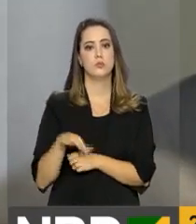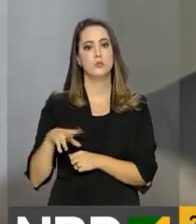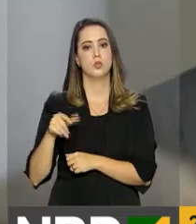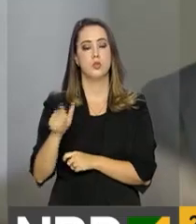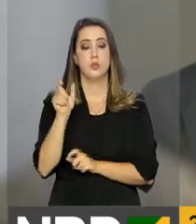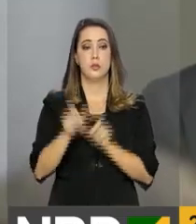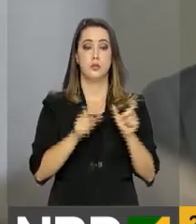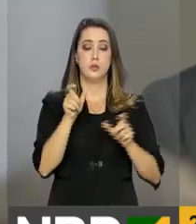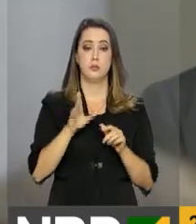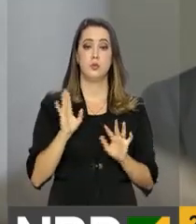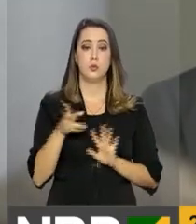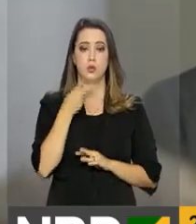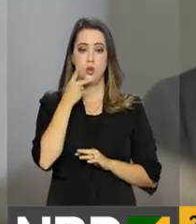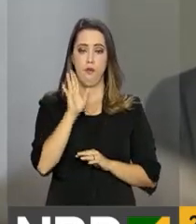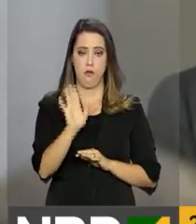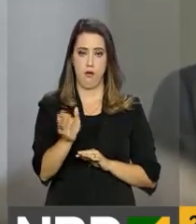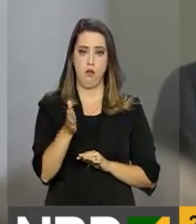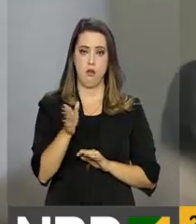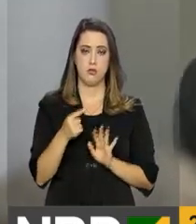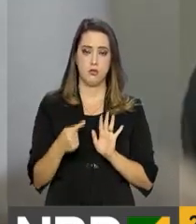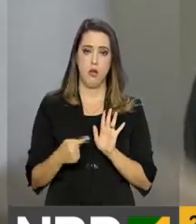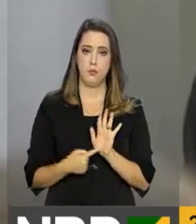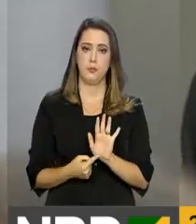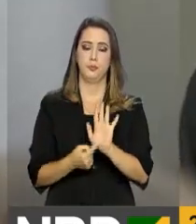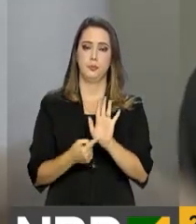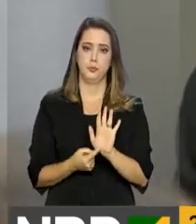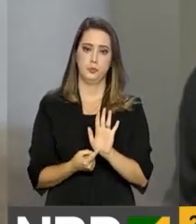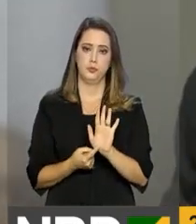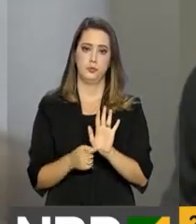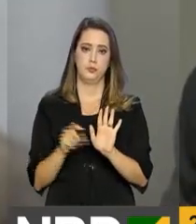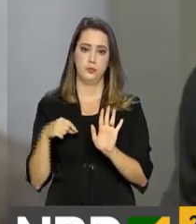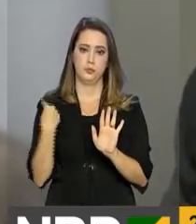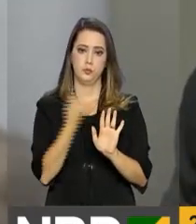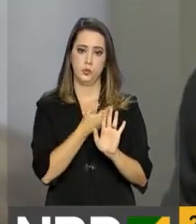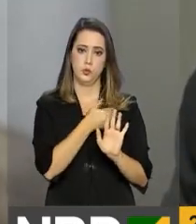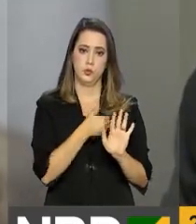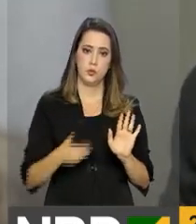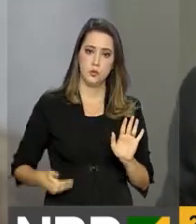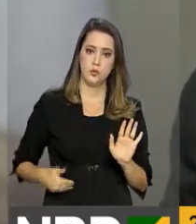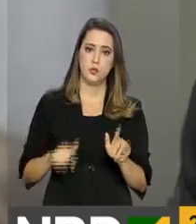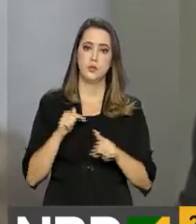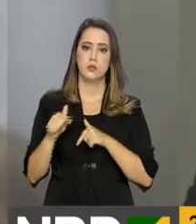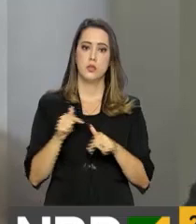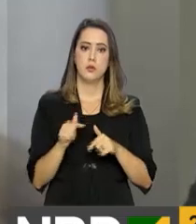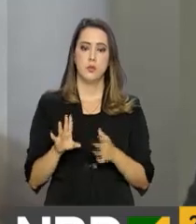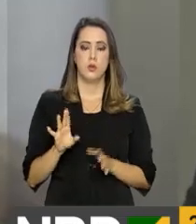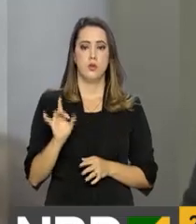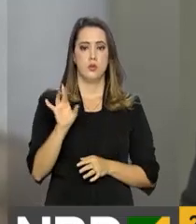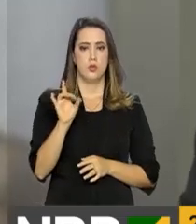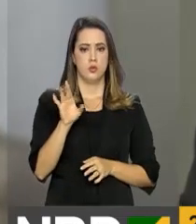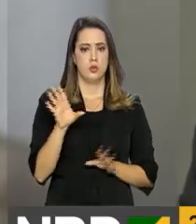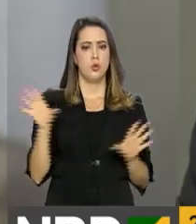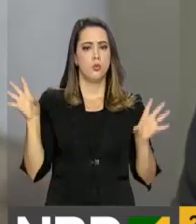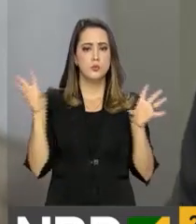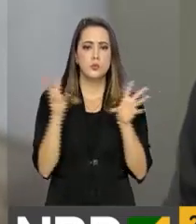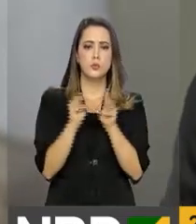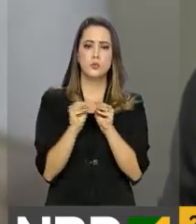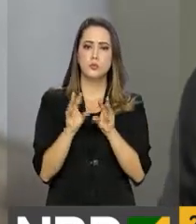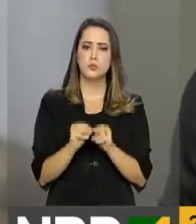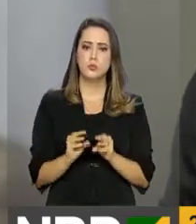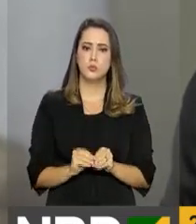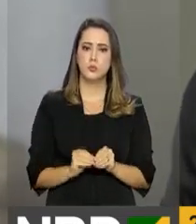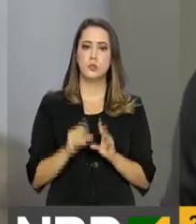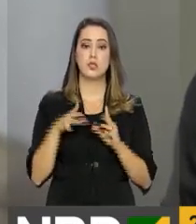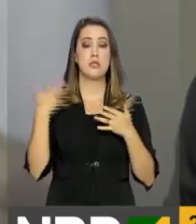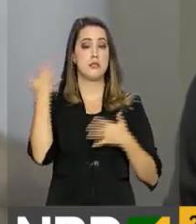os oradores já, de alguma maneira, apontaram aquilo que o nosso governo fez. Eu apenas vou tentar sistematizar